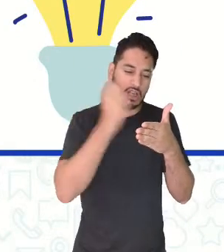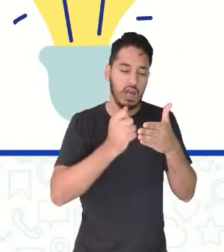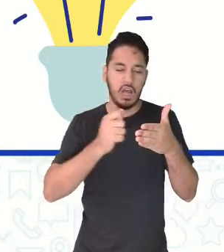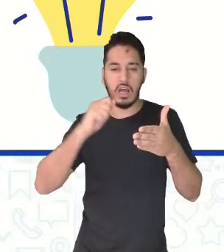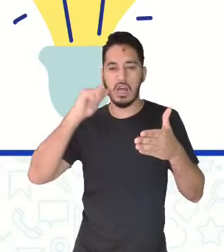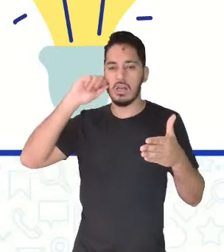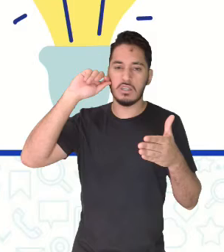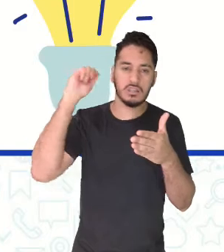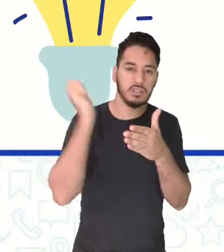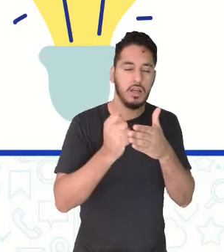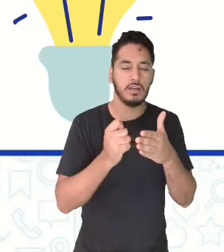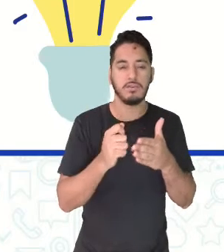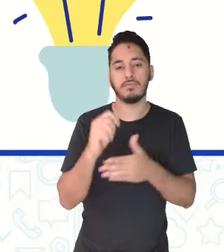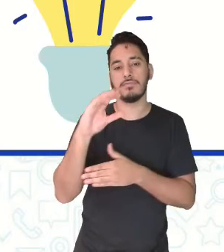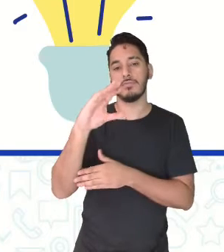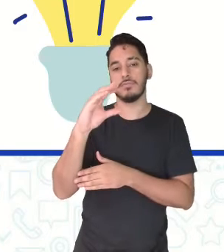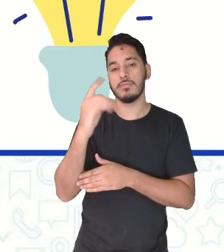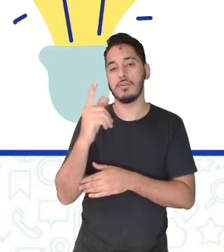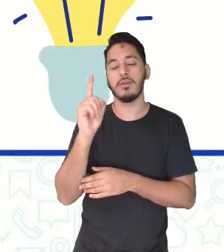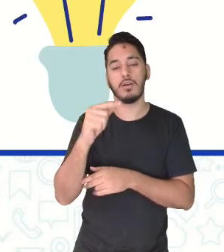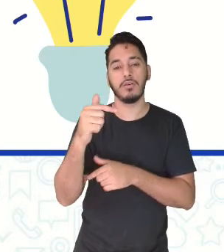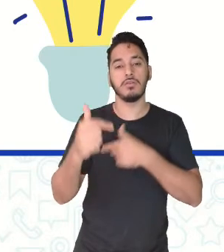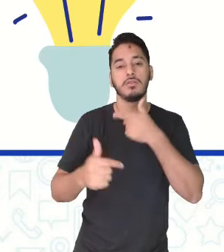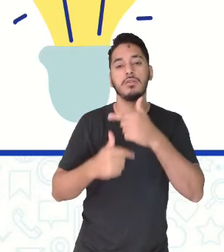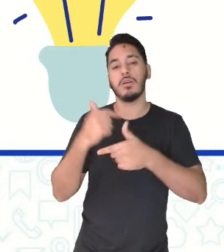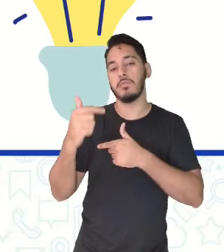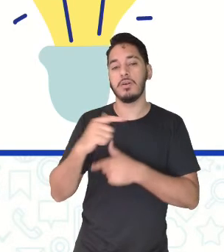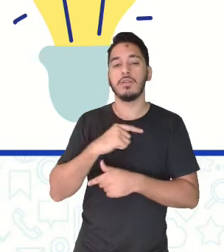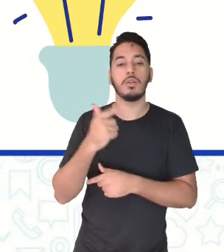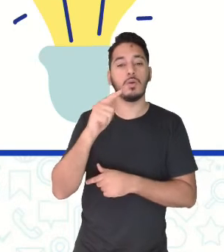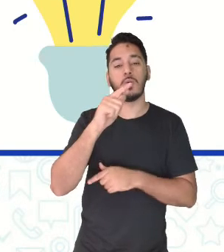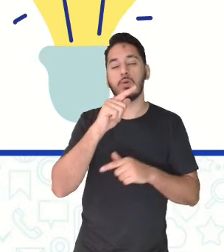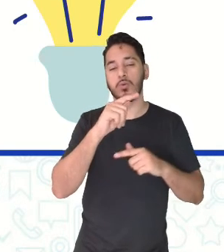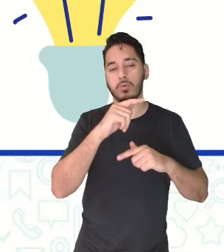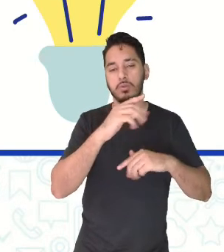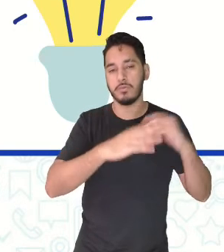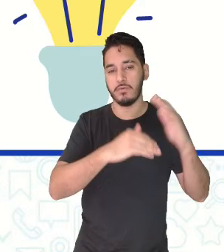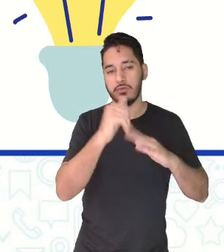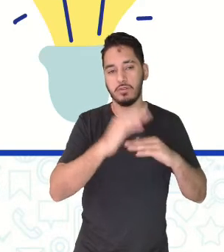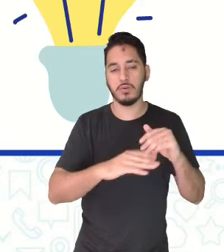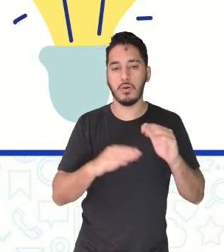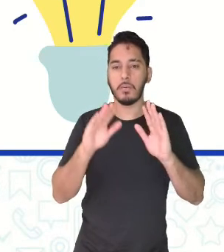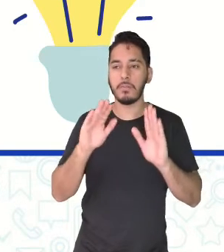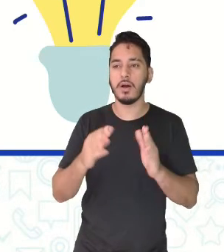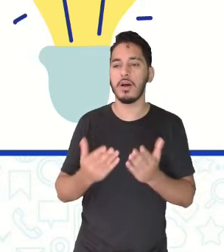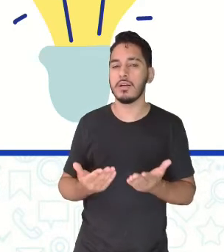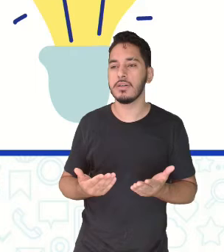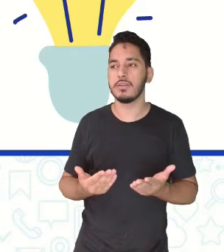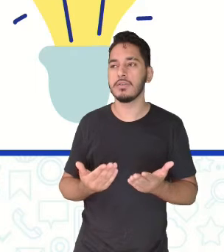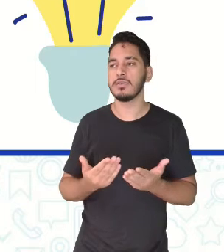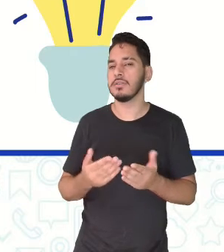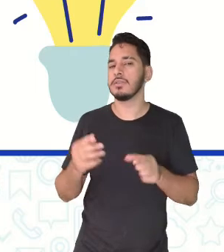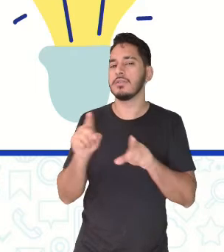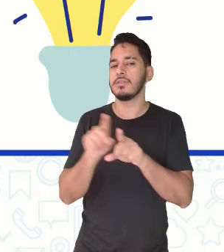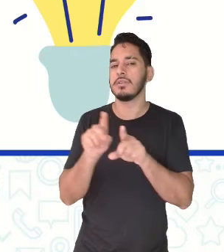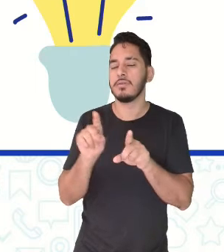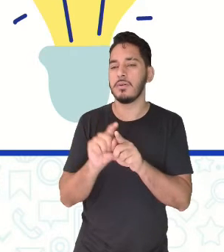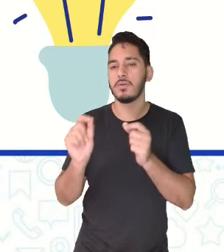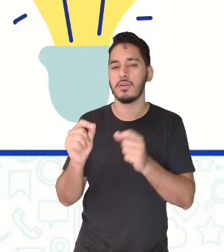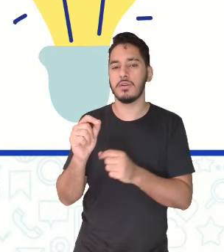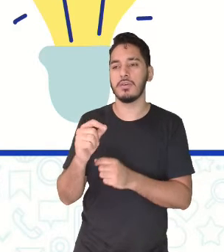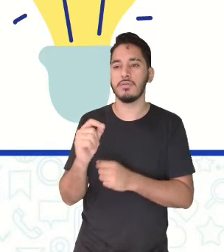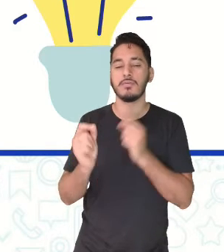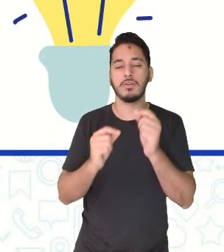obra. Mas isso aí, claro que é uma forma de trabalho, como existem várias outras formas de trabalho, mas você também